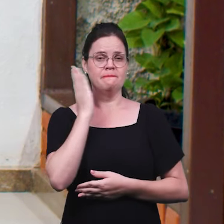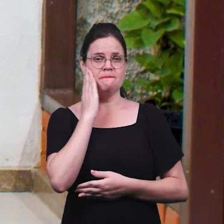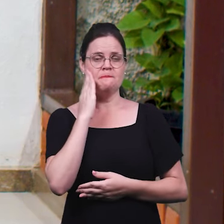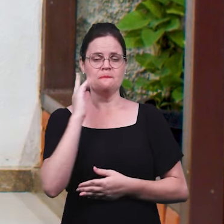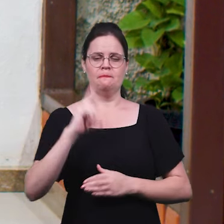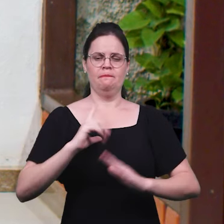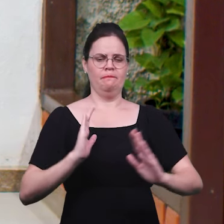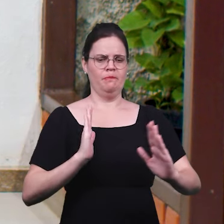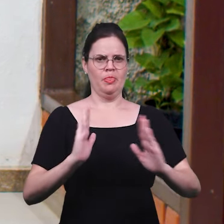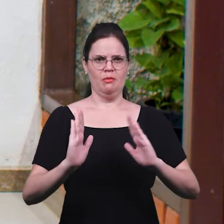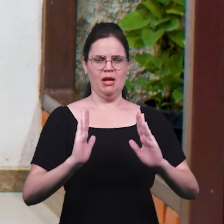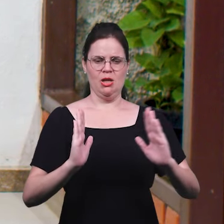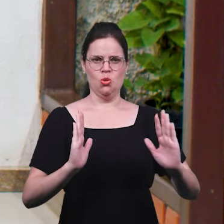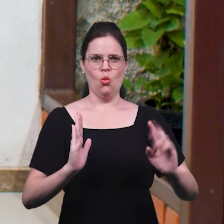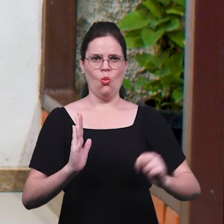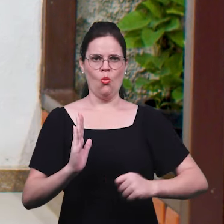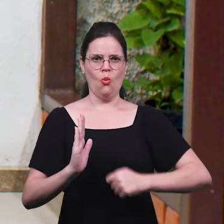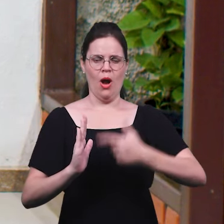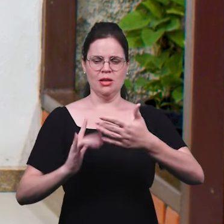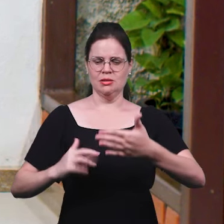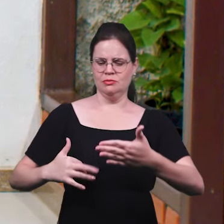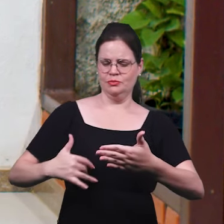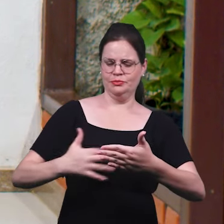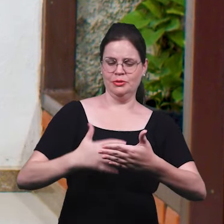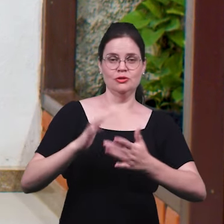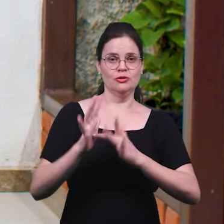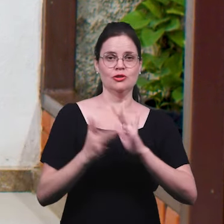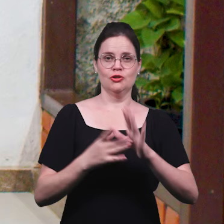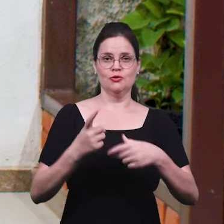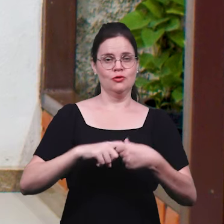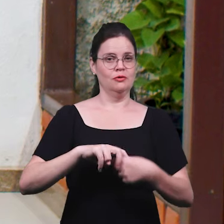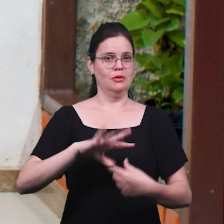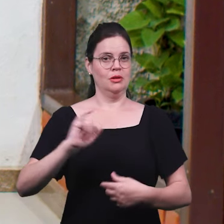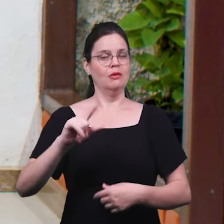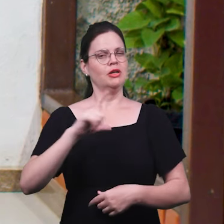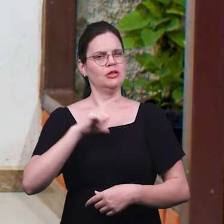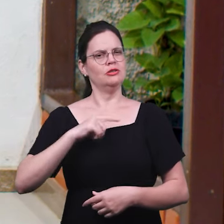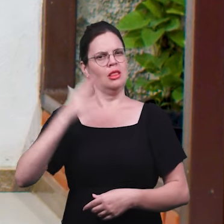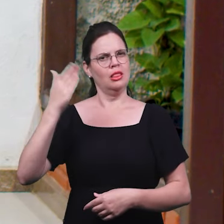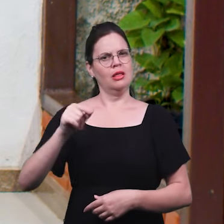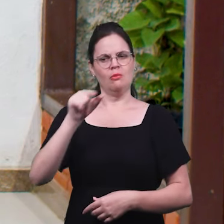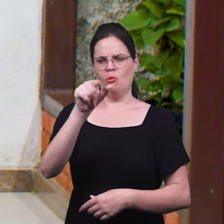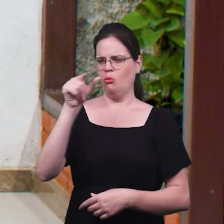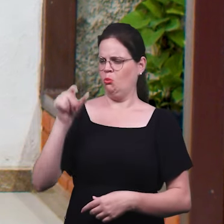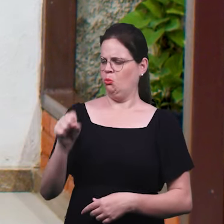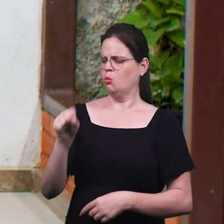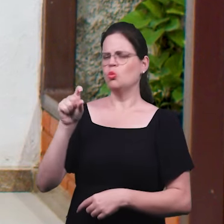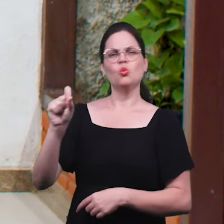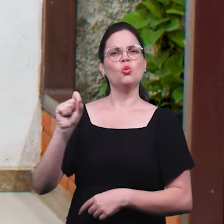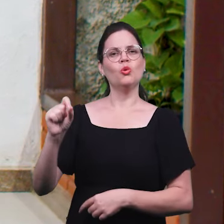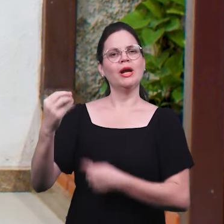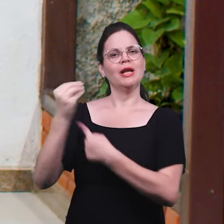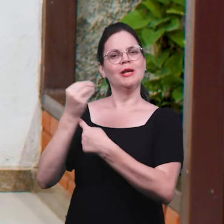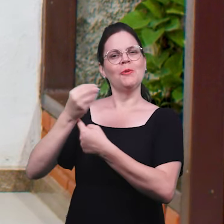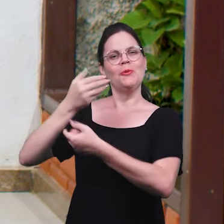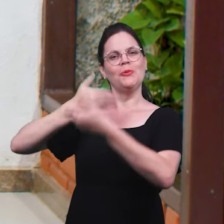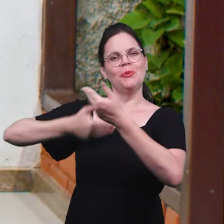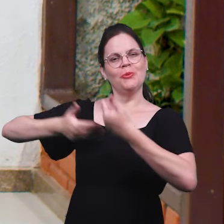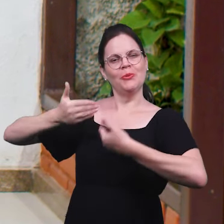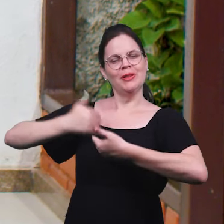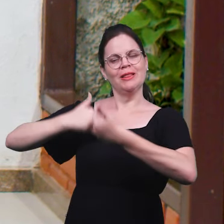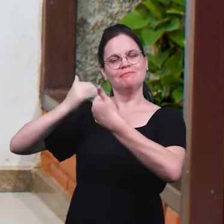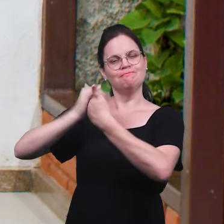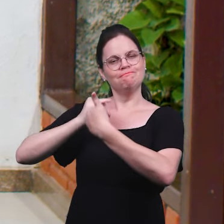a próxima volta do Senhor. E nós temos esse pastor que tem orientado as nossas vidas, tem nos mostrado